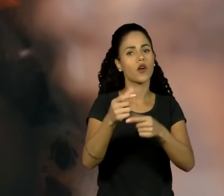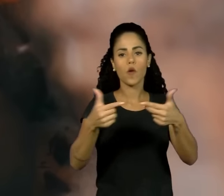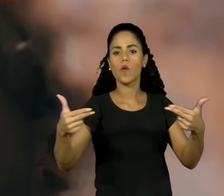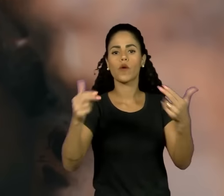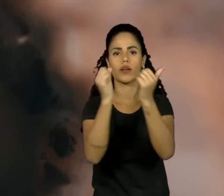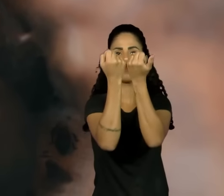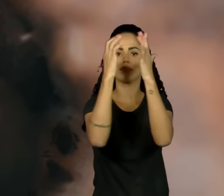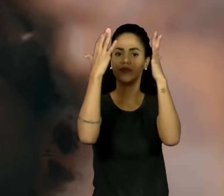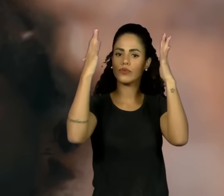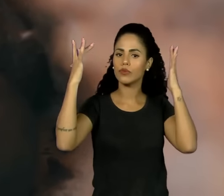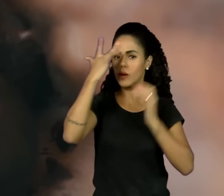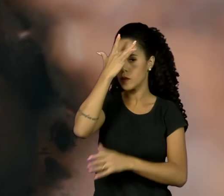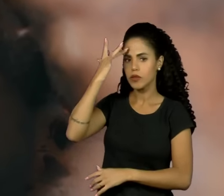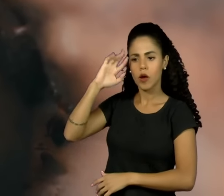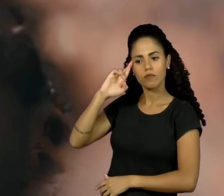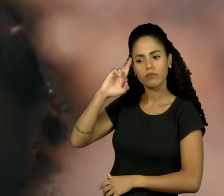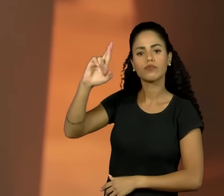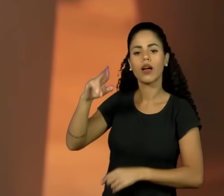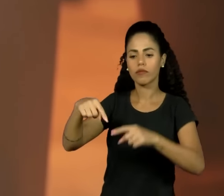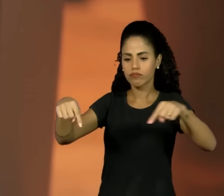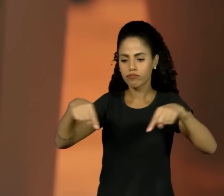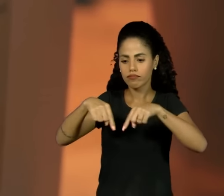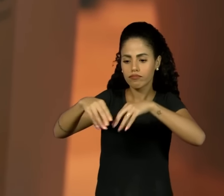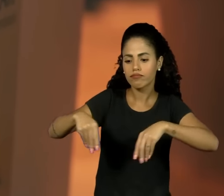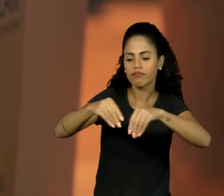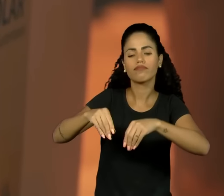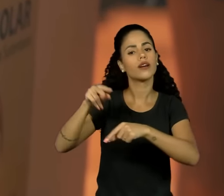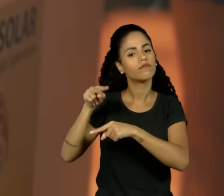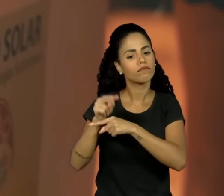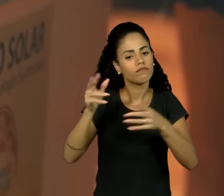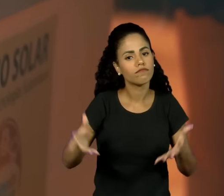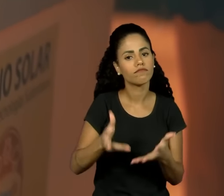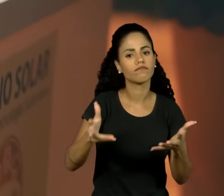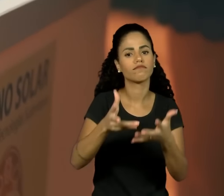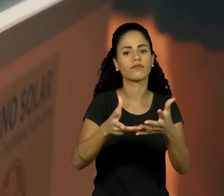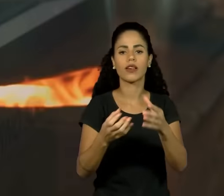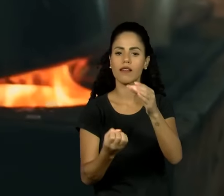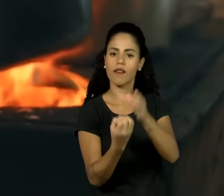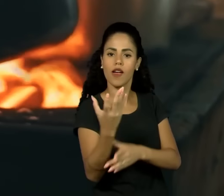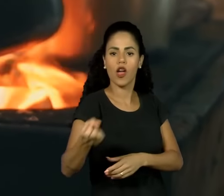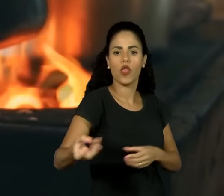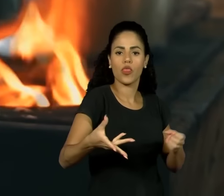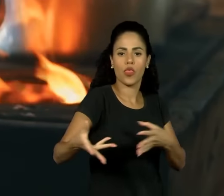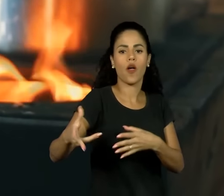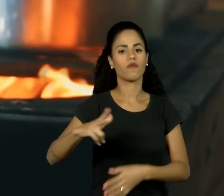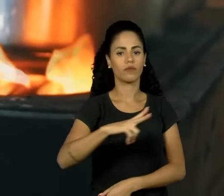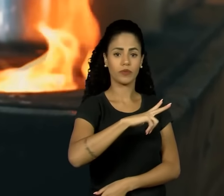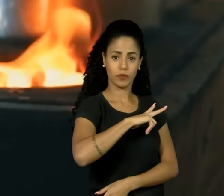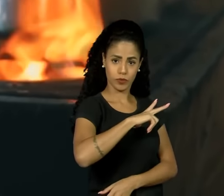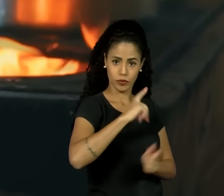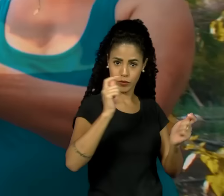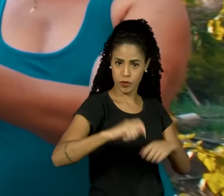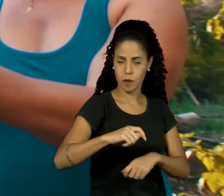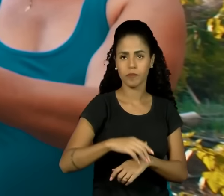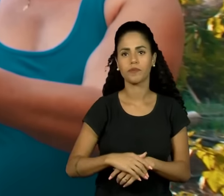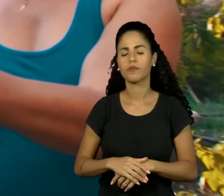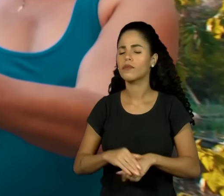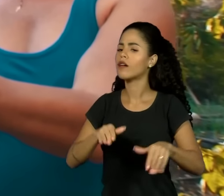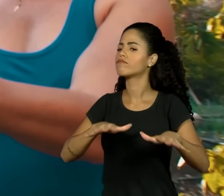com proprietários de terras para incentivar a criação de novas reservas particulares. Há um movimento,